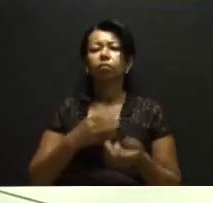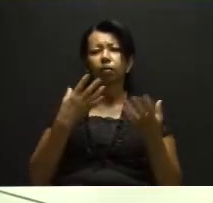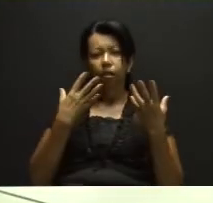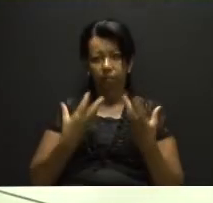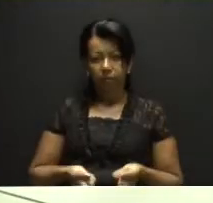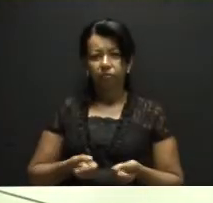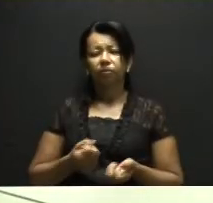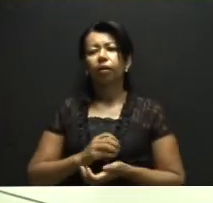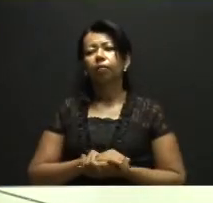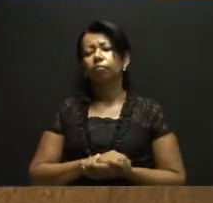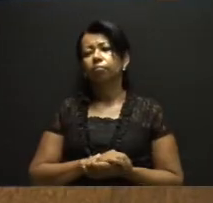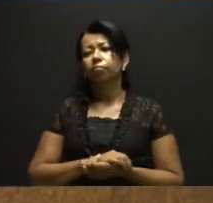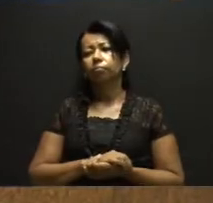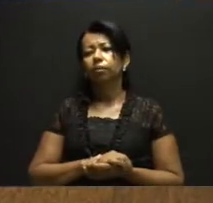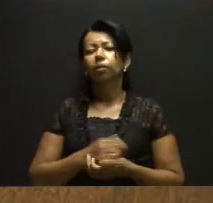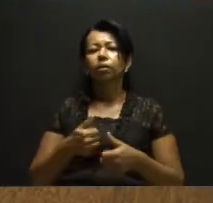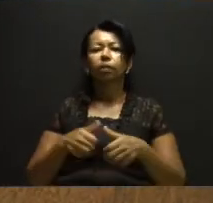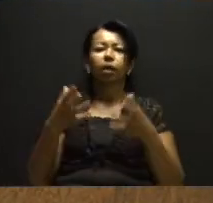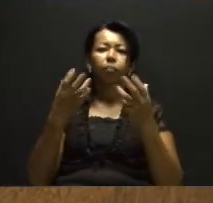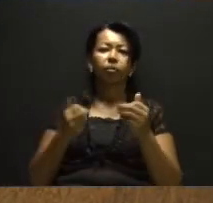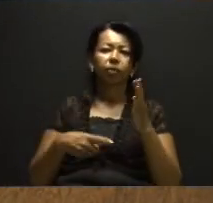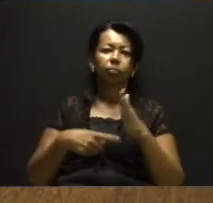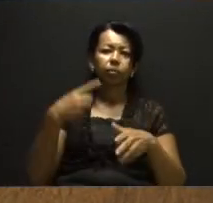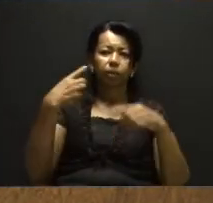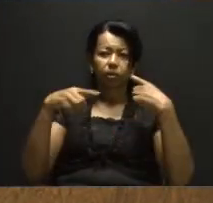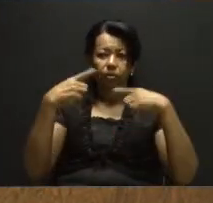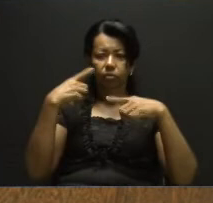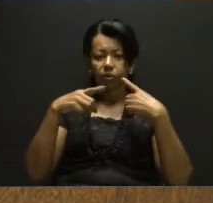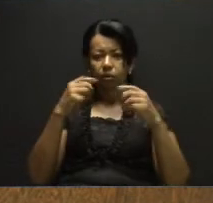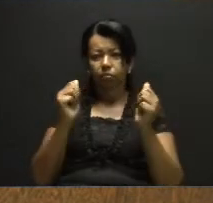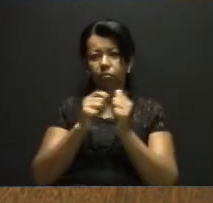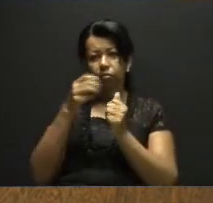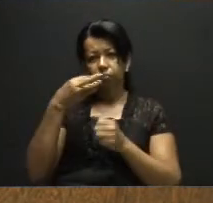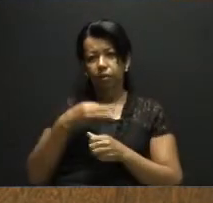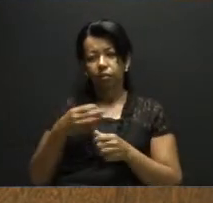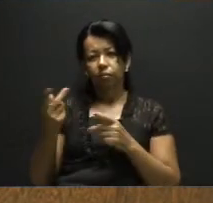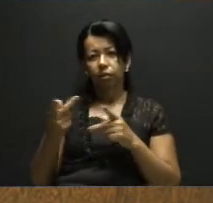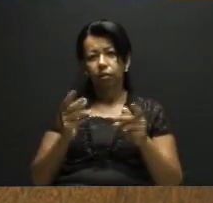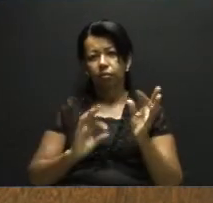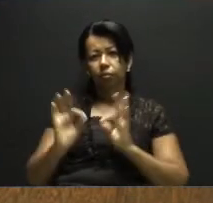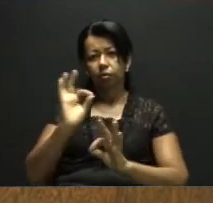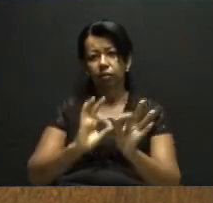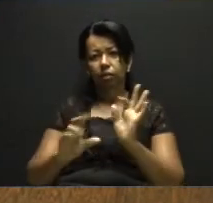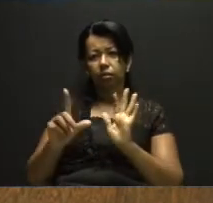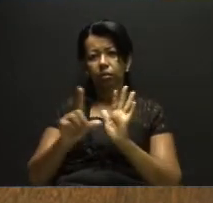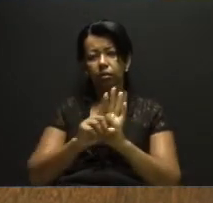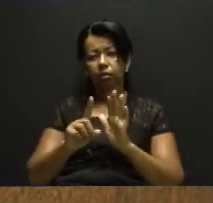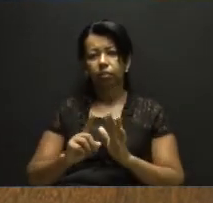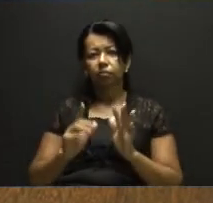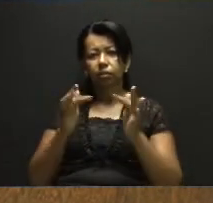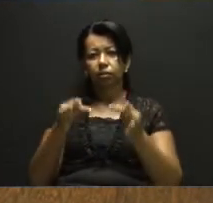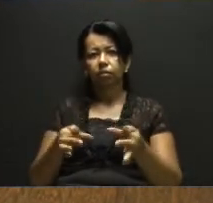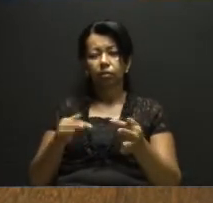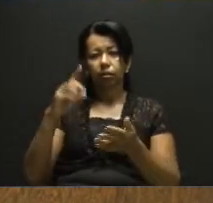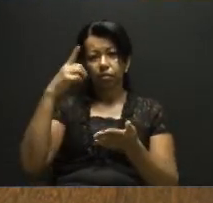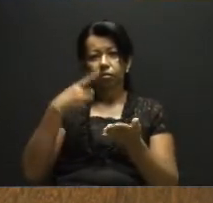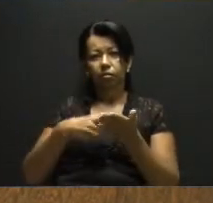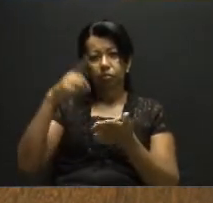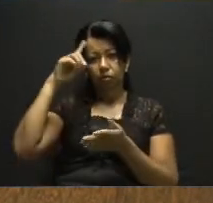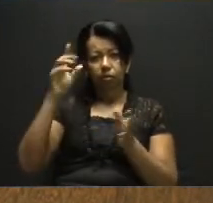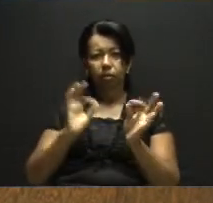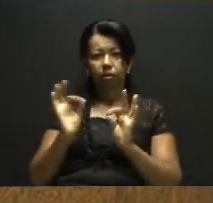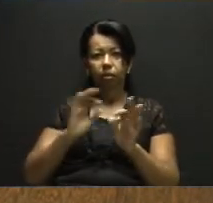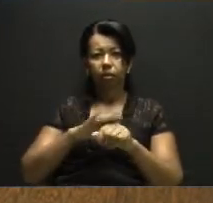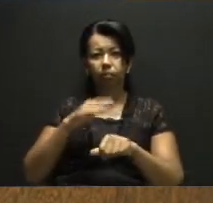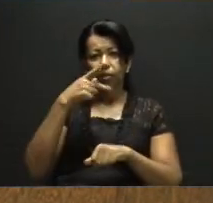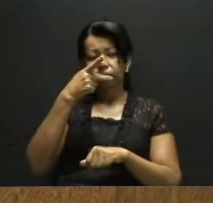aprovado está portanto aprovada em primeira discussão com emenda o presente projeto de lei esgotada a pauta do dia e nada